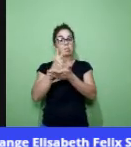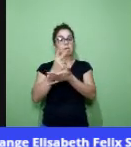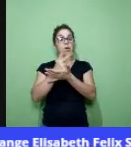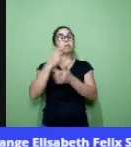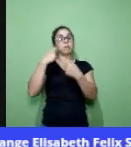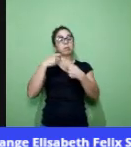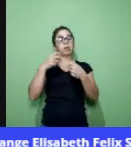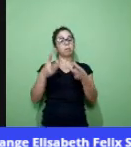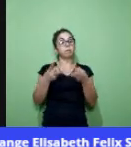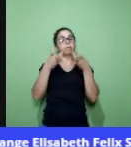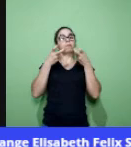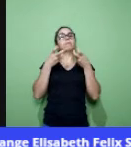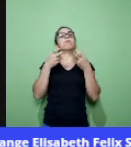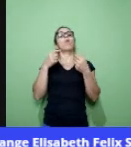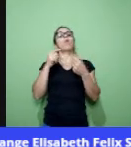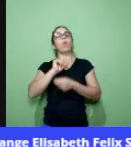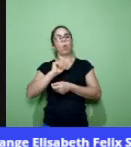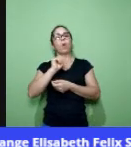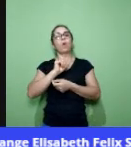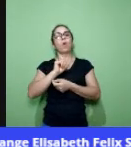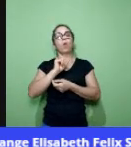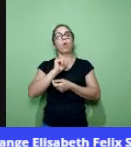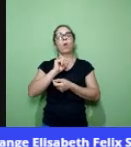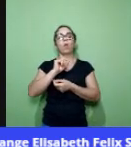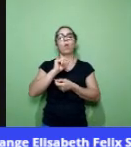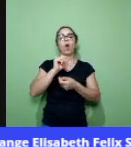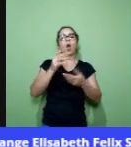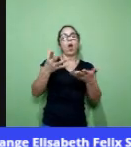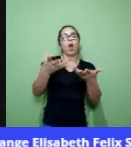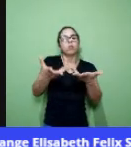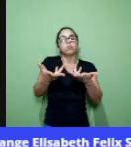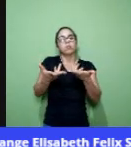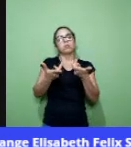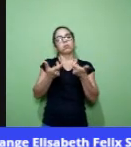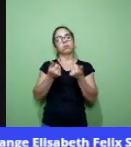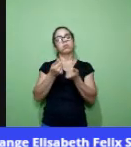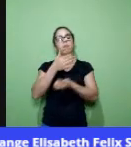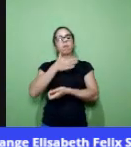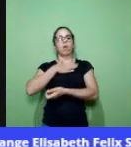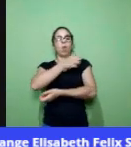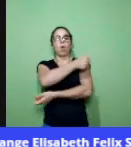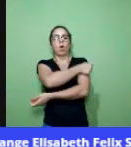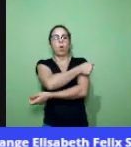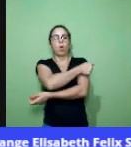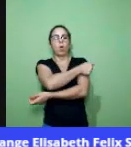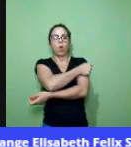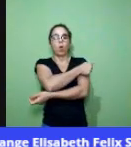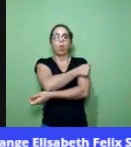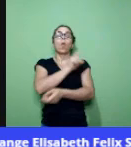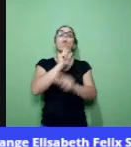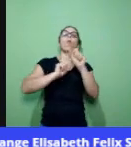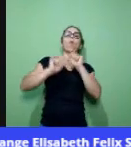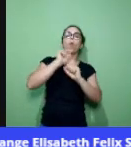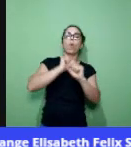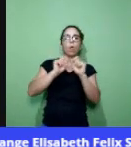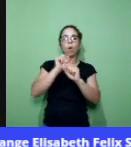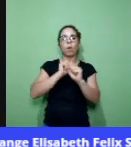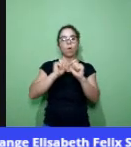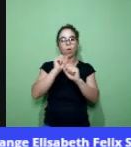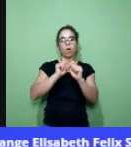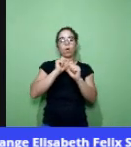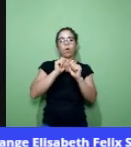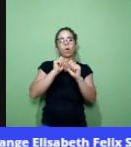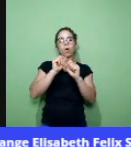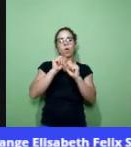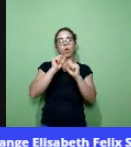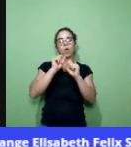apertar aqui e colar o velcro? Então, sempre o que a gente tem que visualizar é isso, sabe? A habilidade